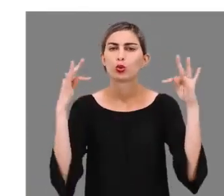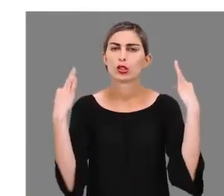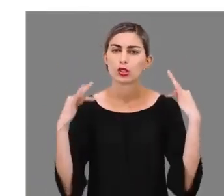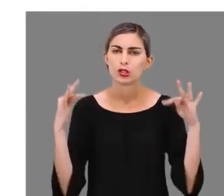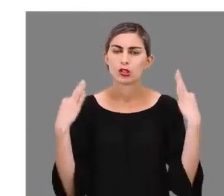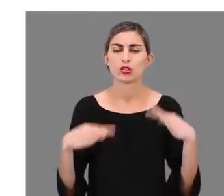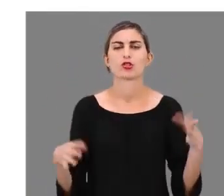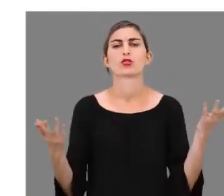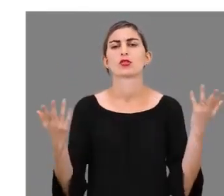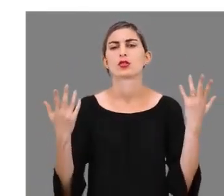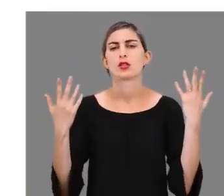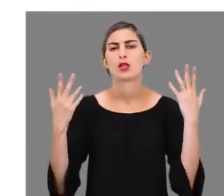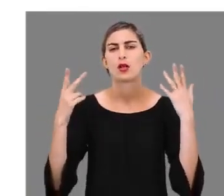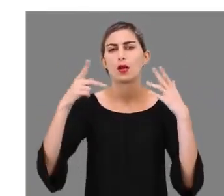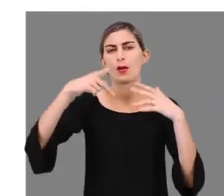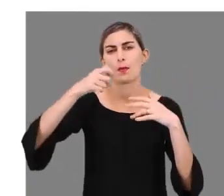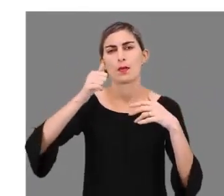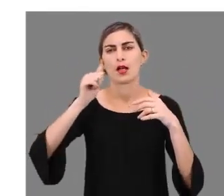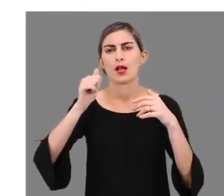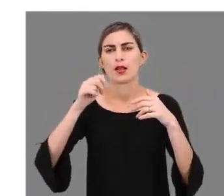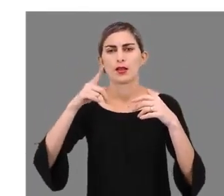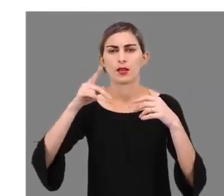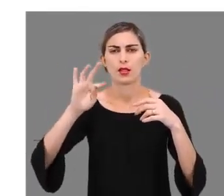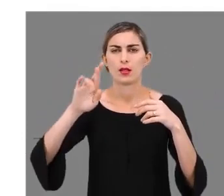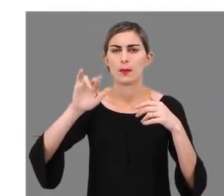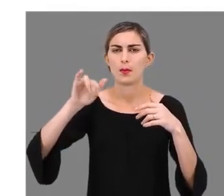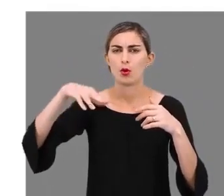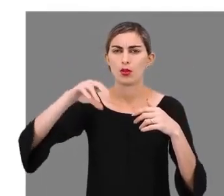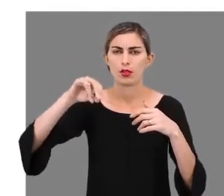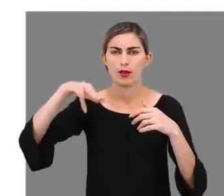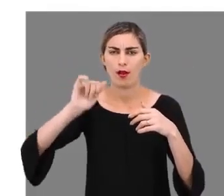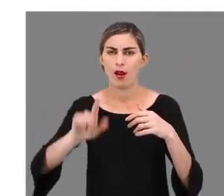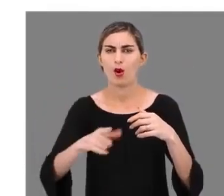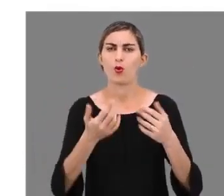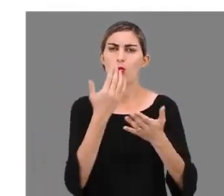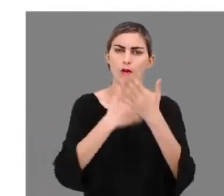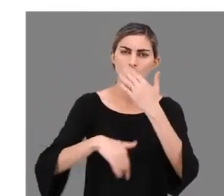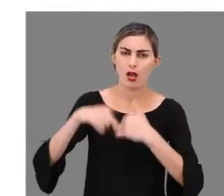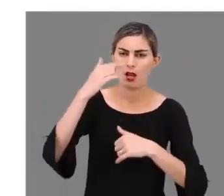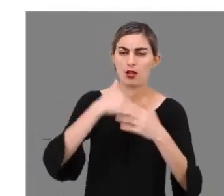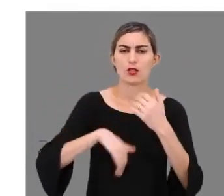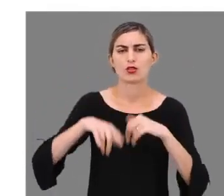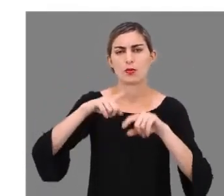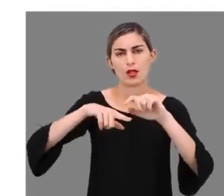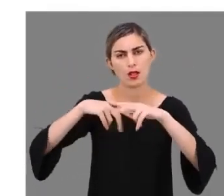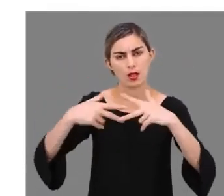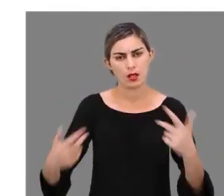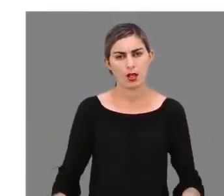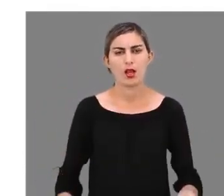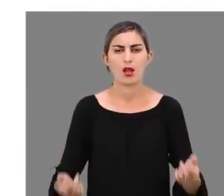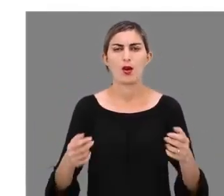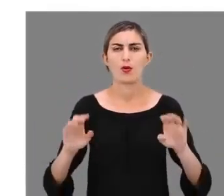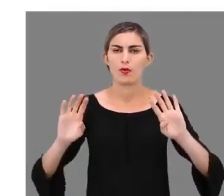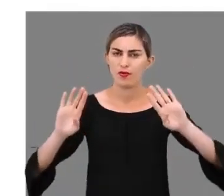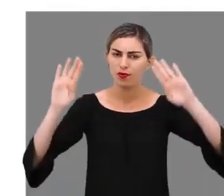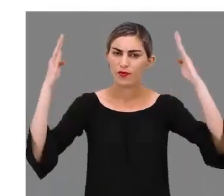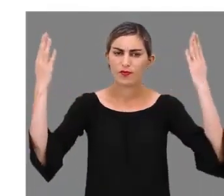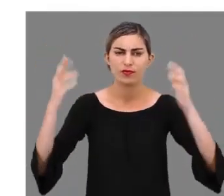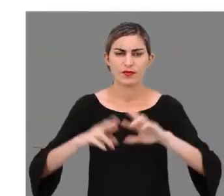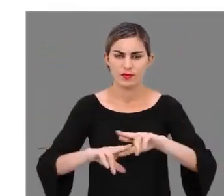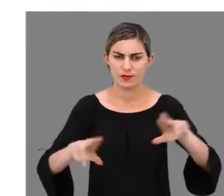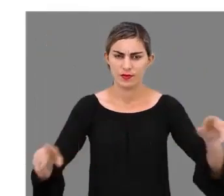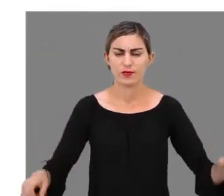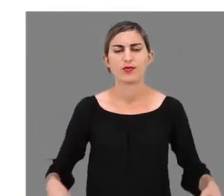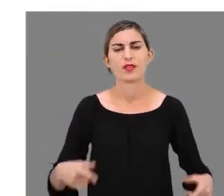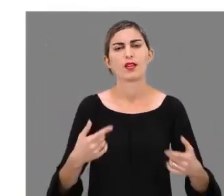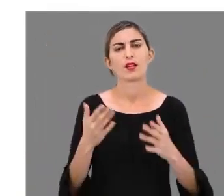turística, patrimonial, gastronômica, imaterial, comemorativa, com as datas oficiais, isso também pode ser inserido no